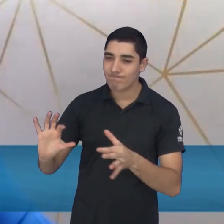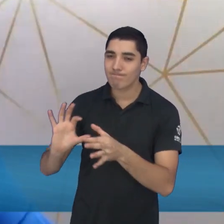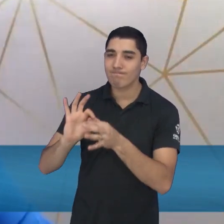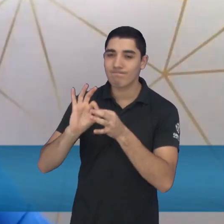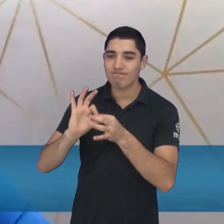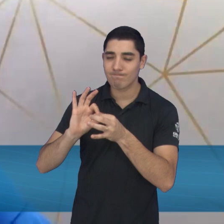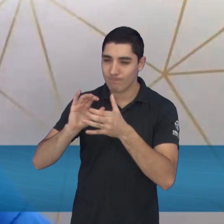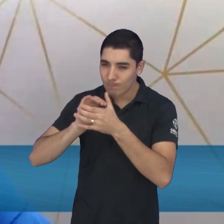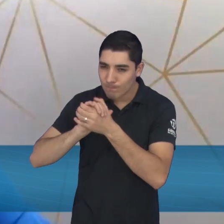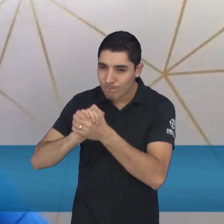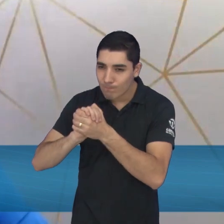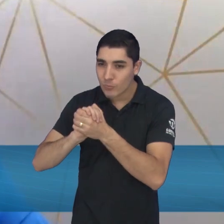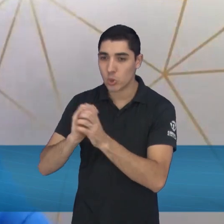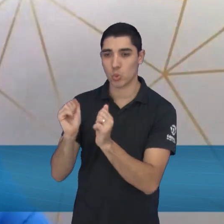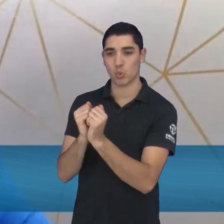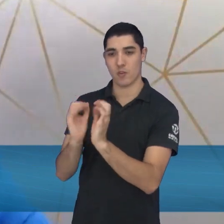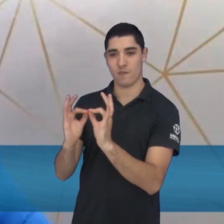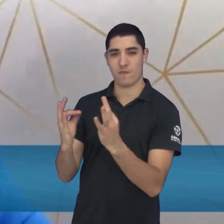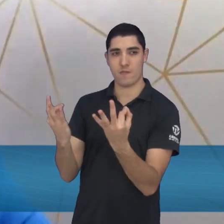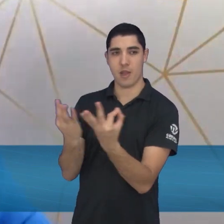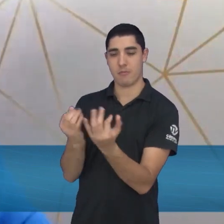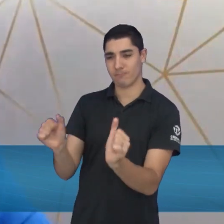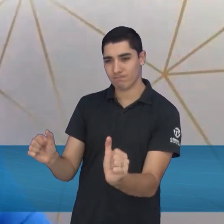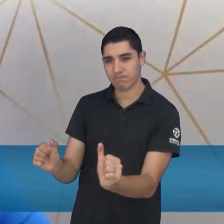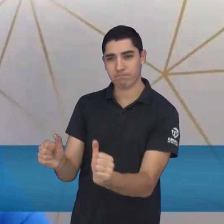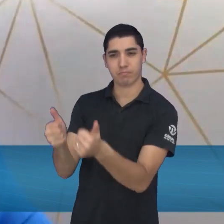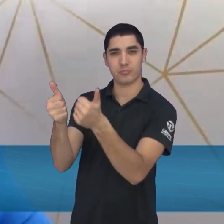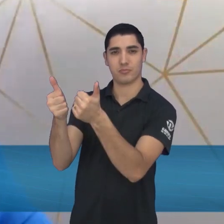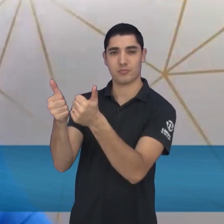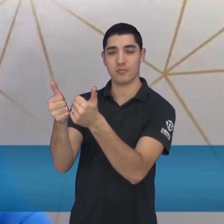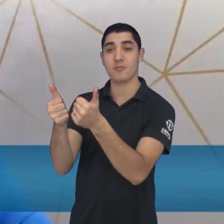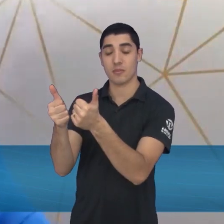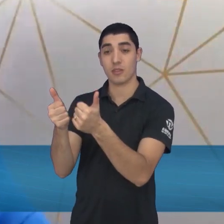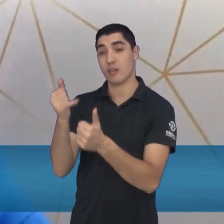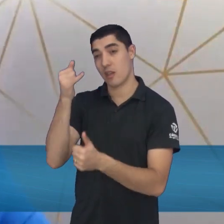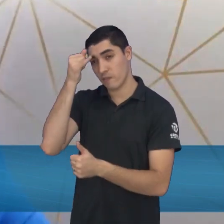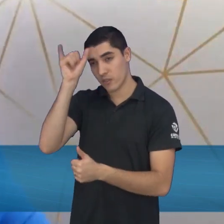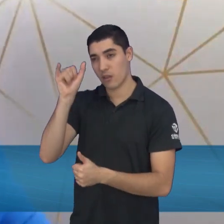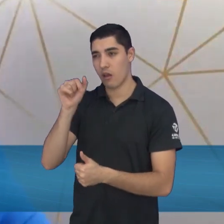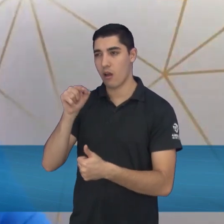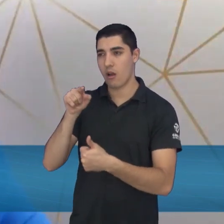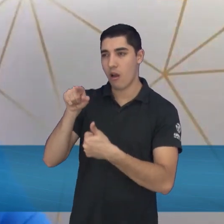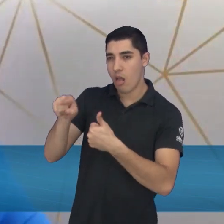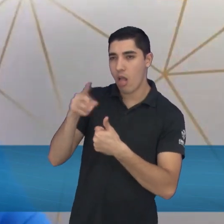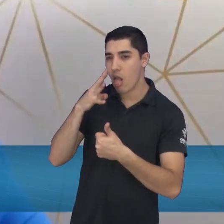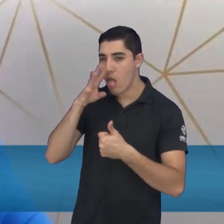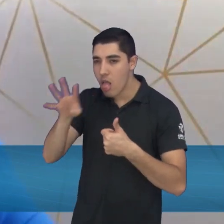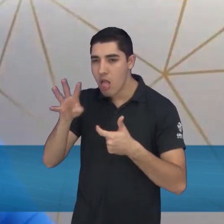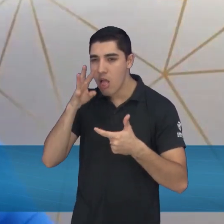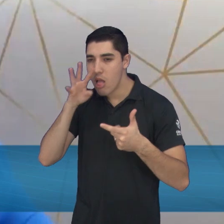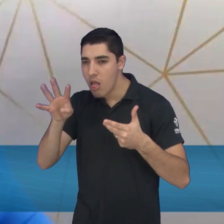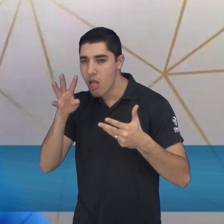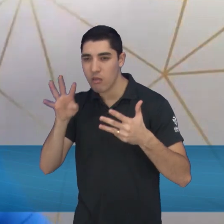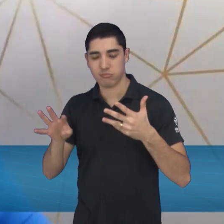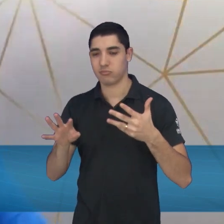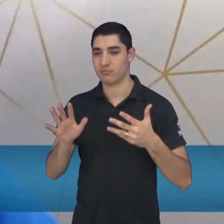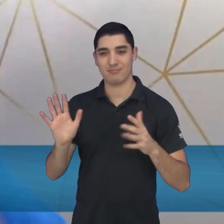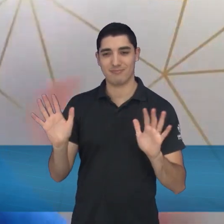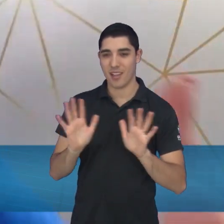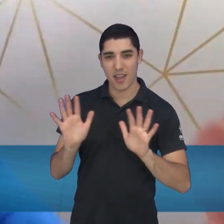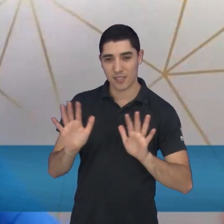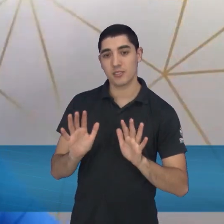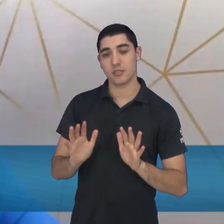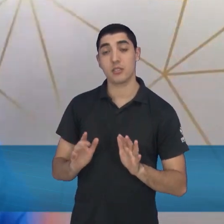para construir famílias fortes, sem julgamento, sem apontar dedo, sem apontar culpados.